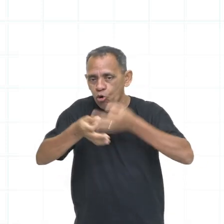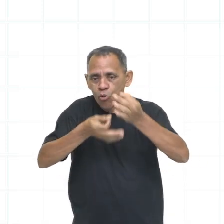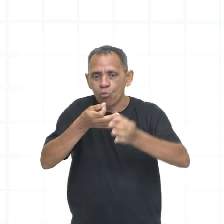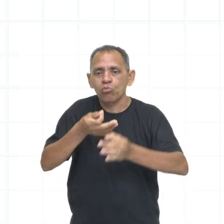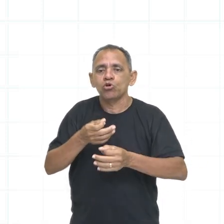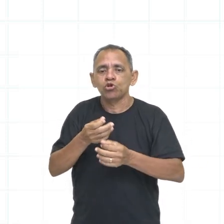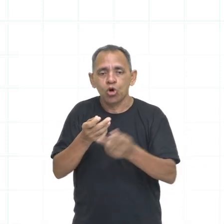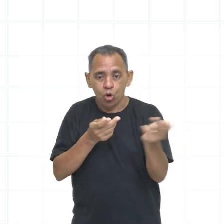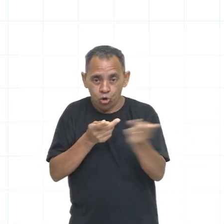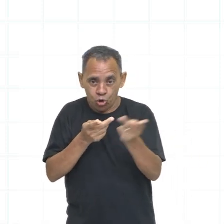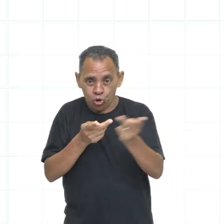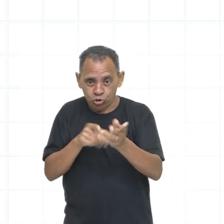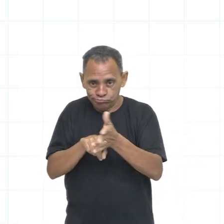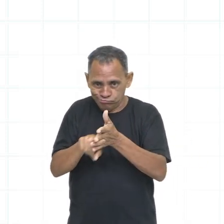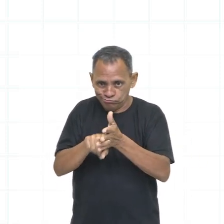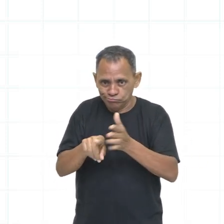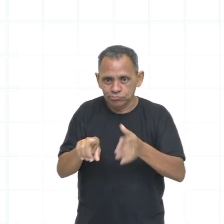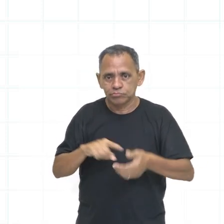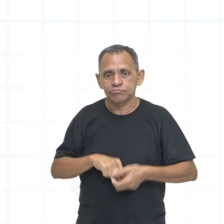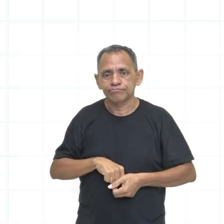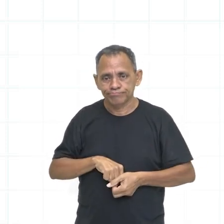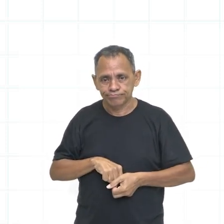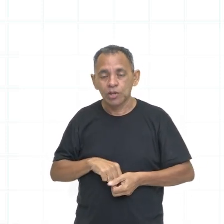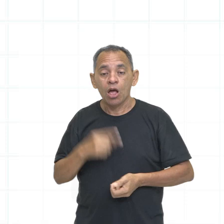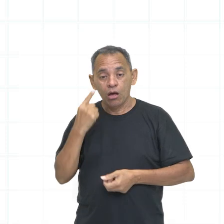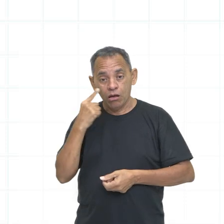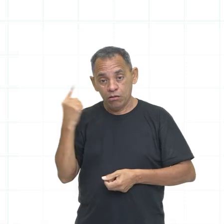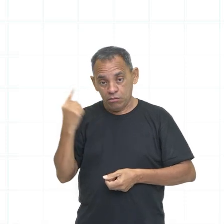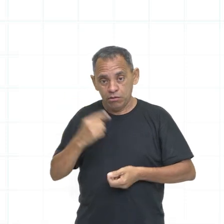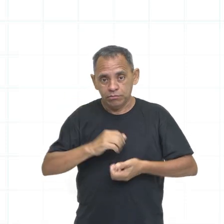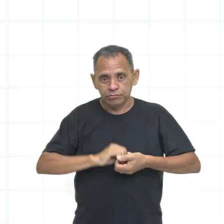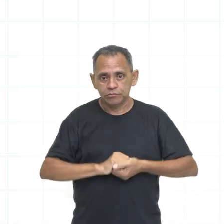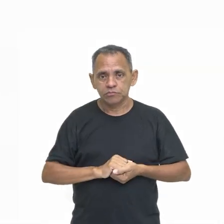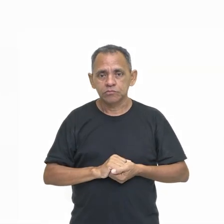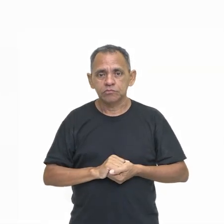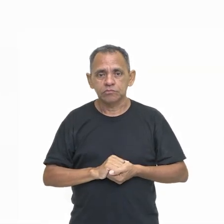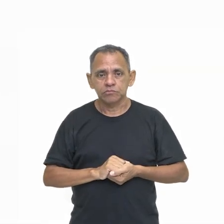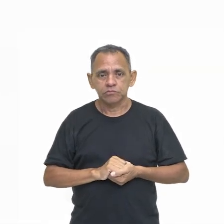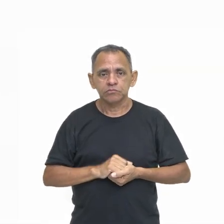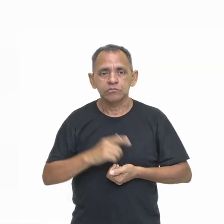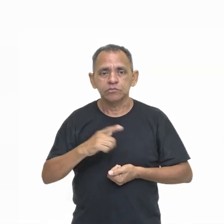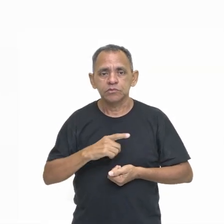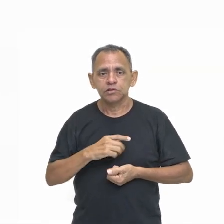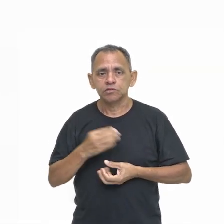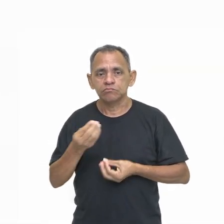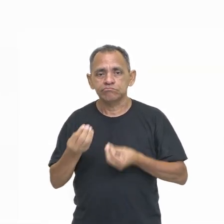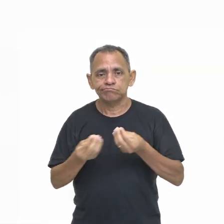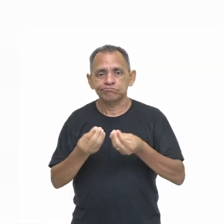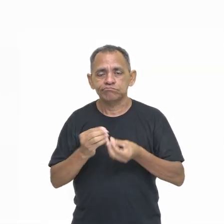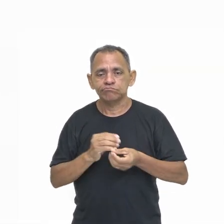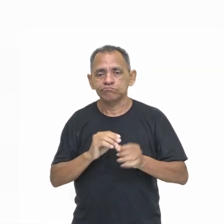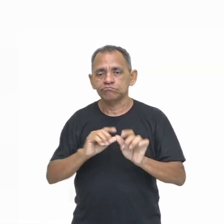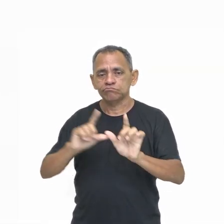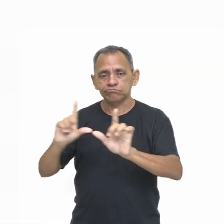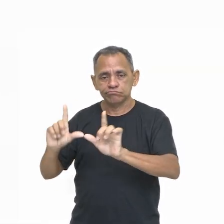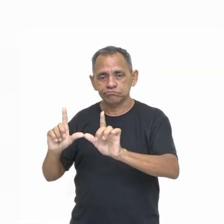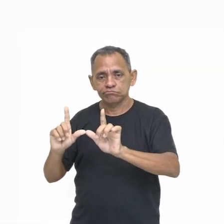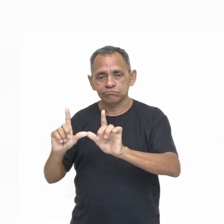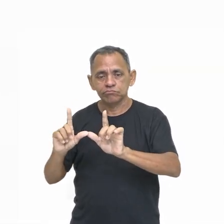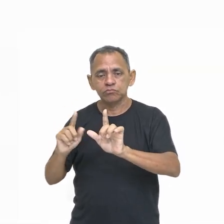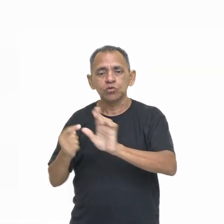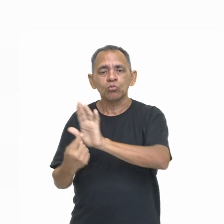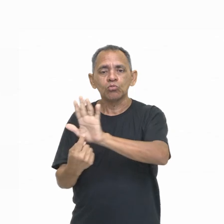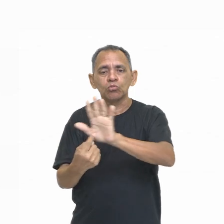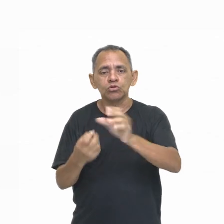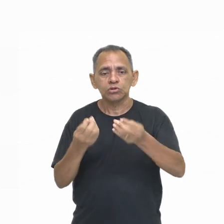vamos dar uma olhadinha como é que seriam esses coacervados, né? Nós temos aí na nossa cartela que os coacervados